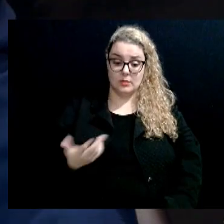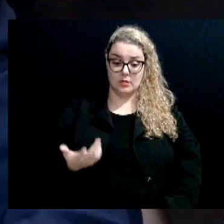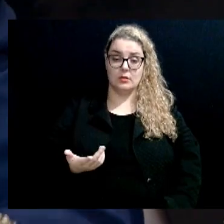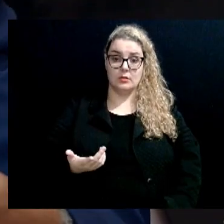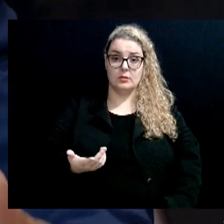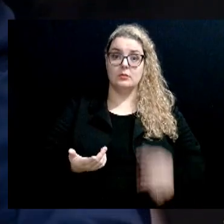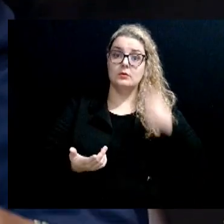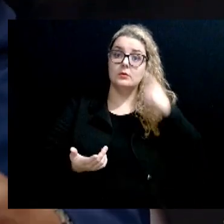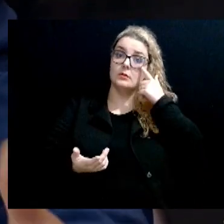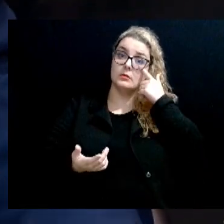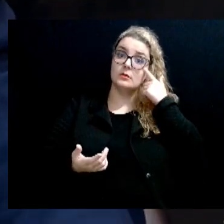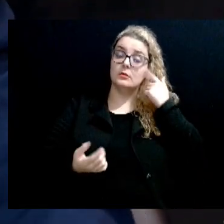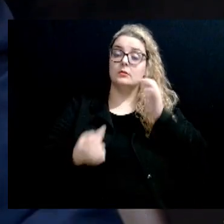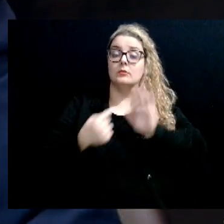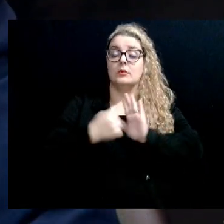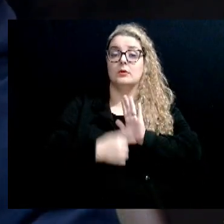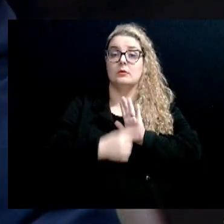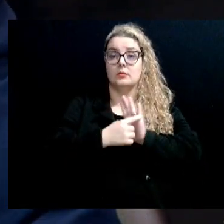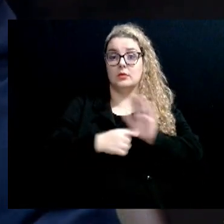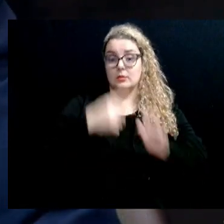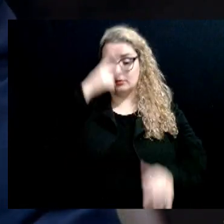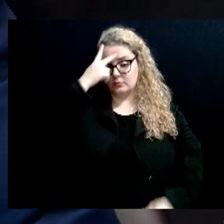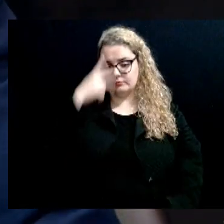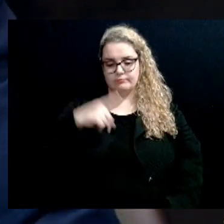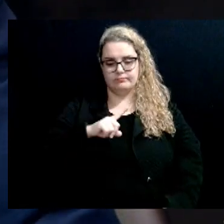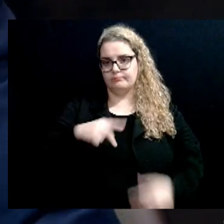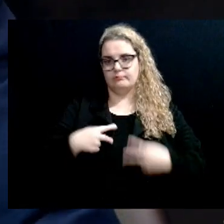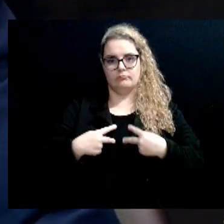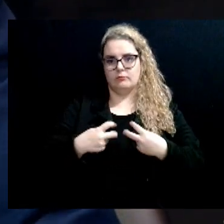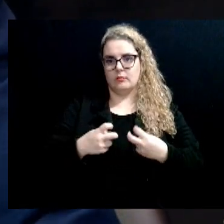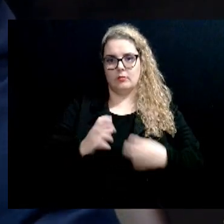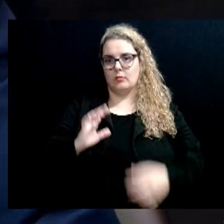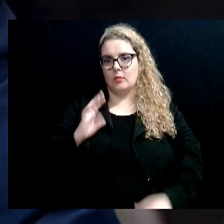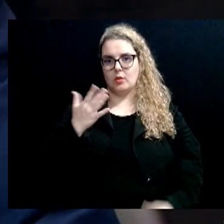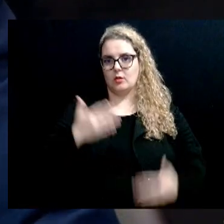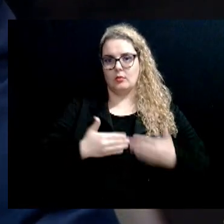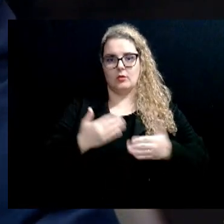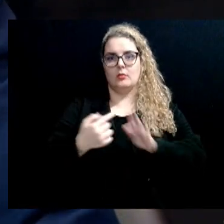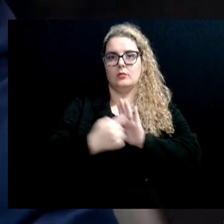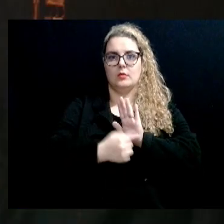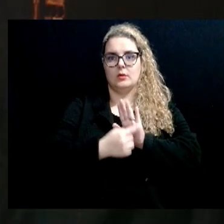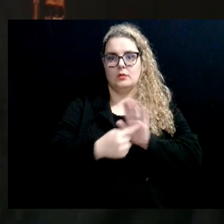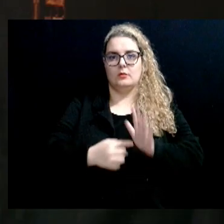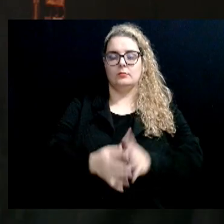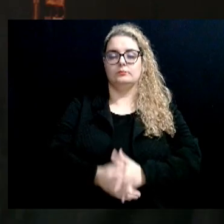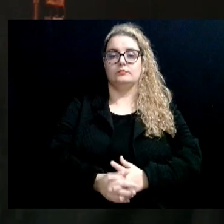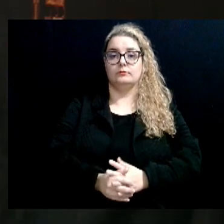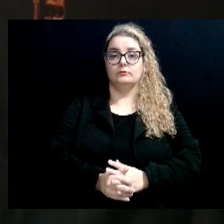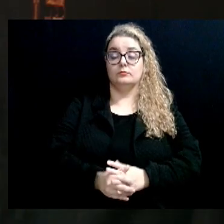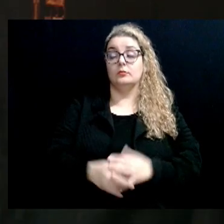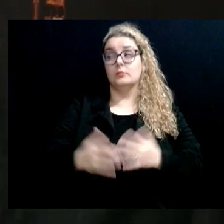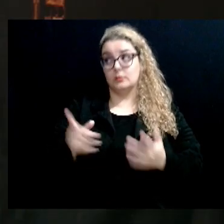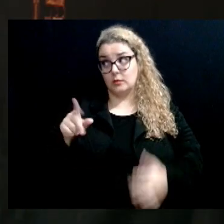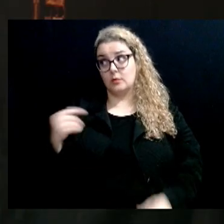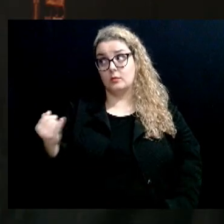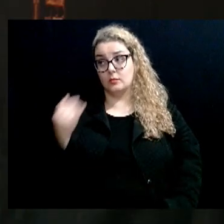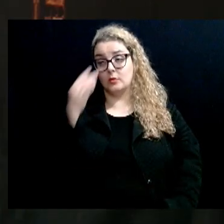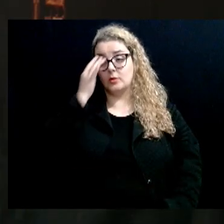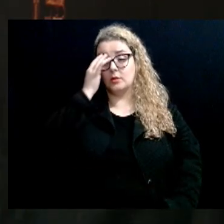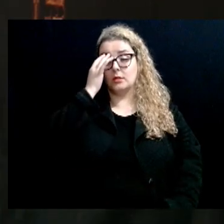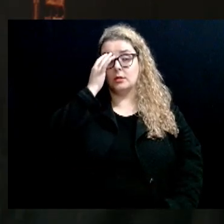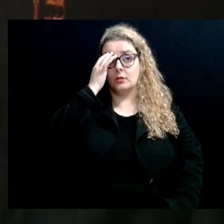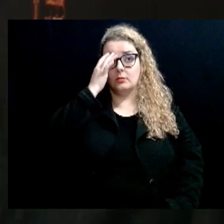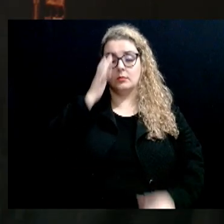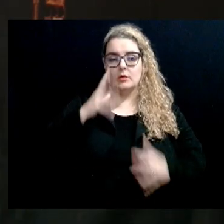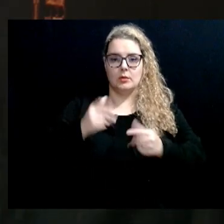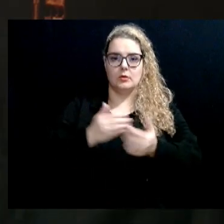anulando e ela não percebe que acontece essa anulação. Então, é interessante porque tudo começa lá na infância e isso